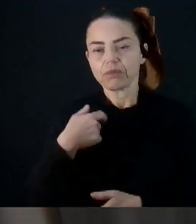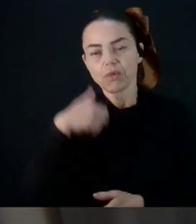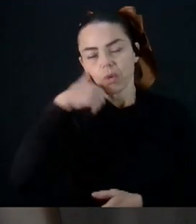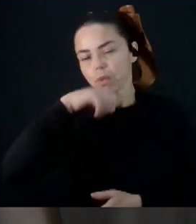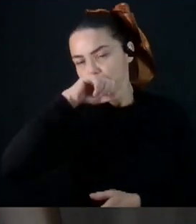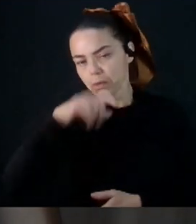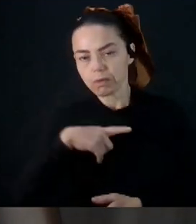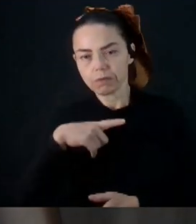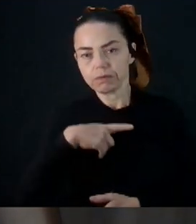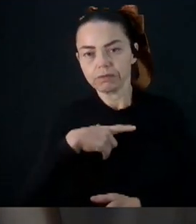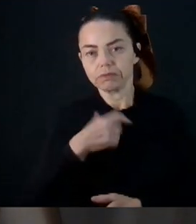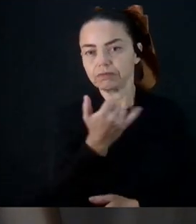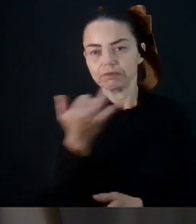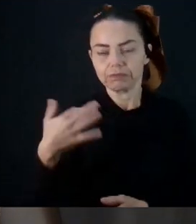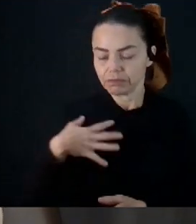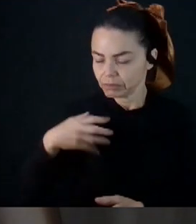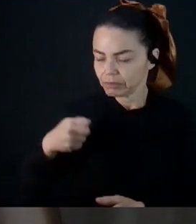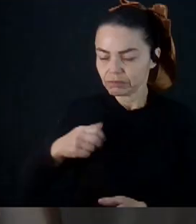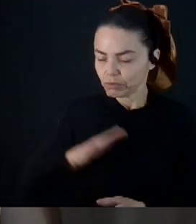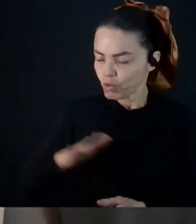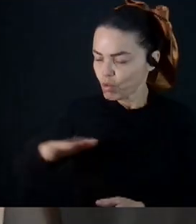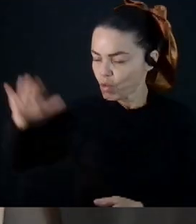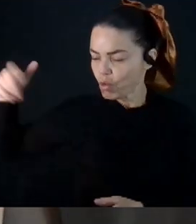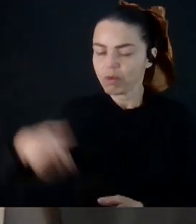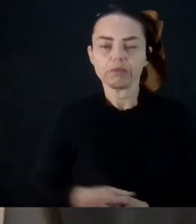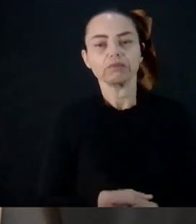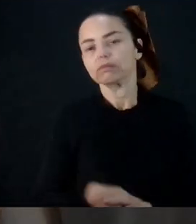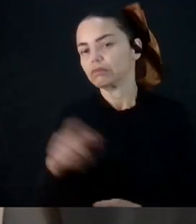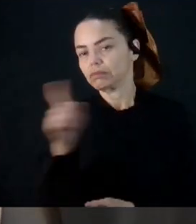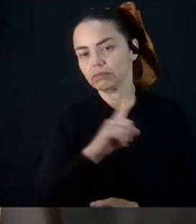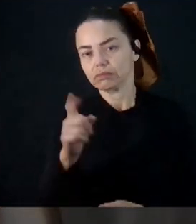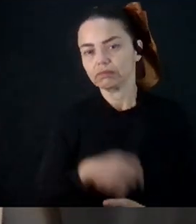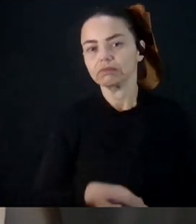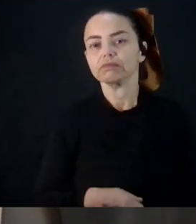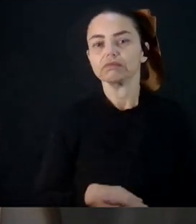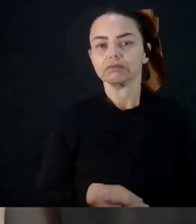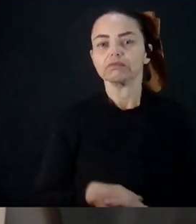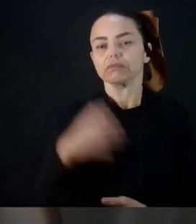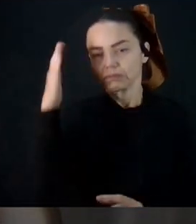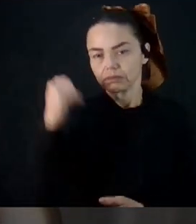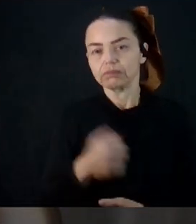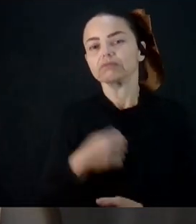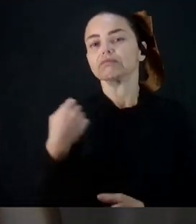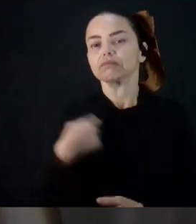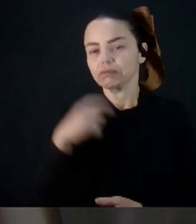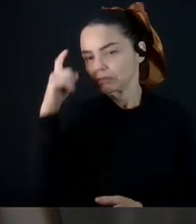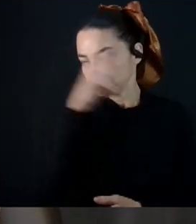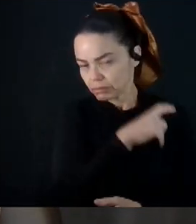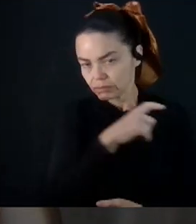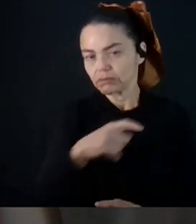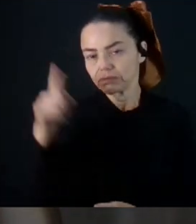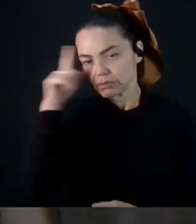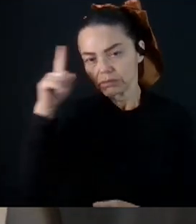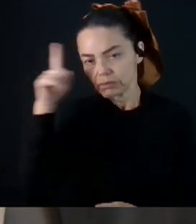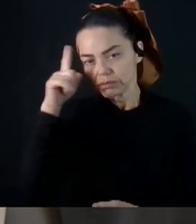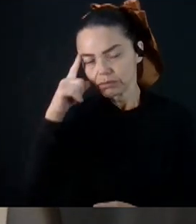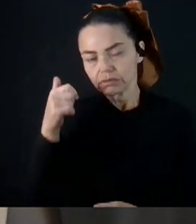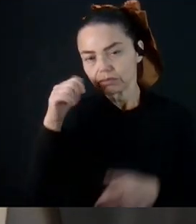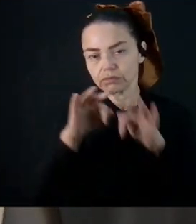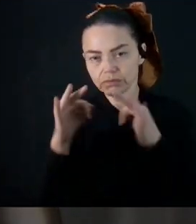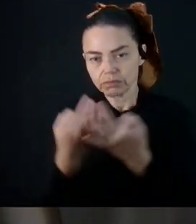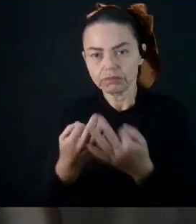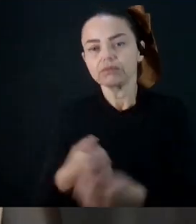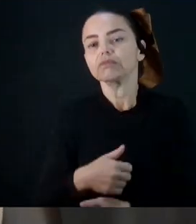não sei quantos filhos, né? Não, né? A gente sabe como que é a rotina e o dia a dia de uma família, de uma mãe,